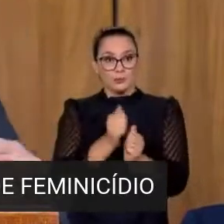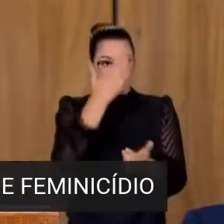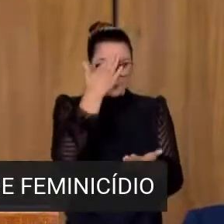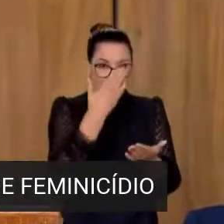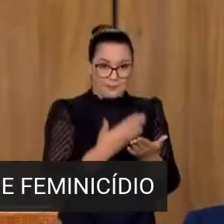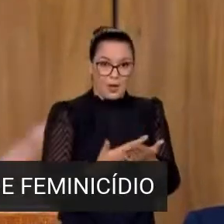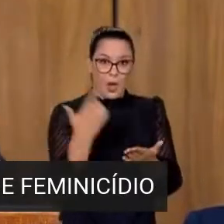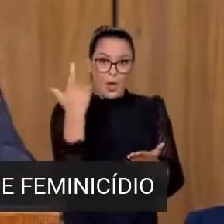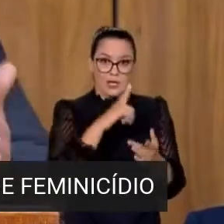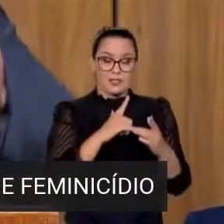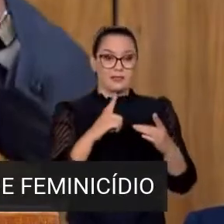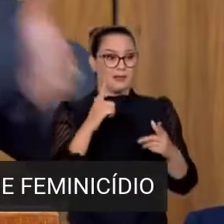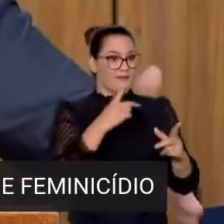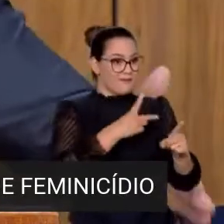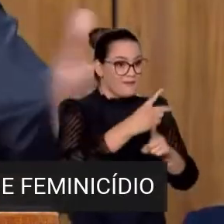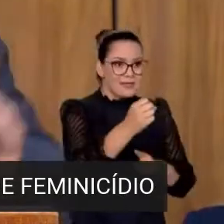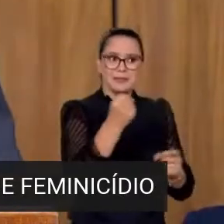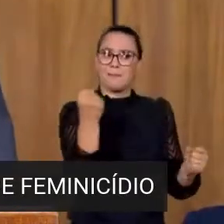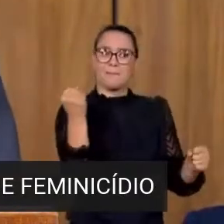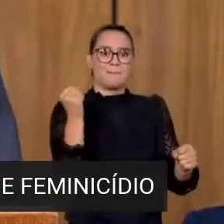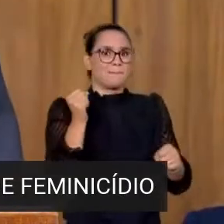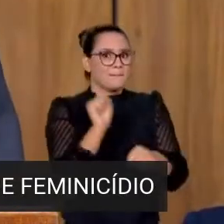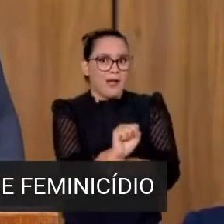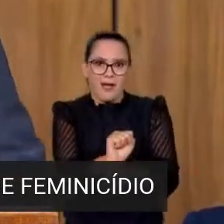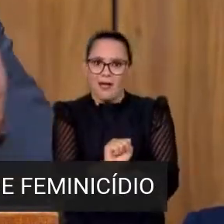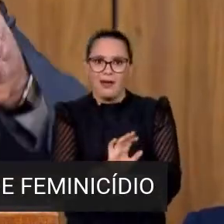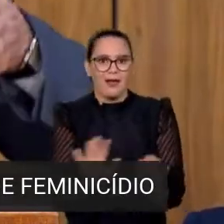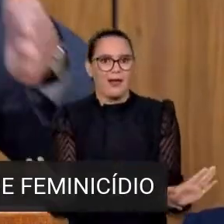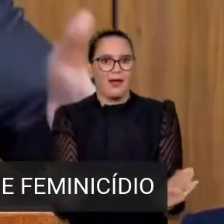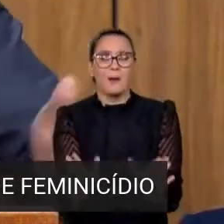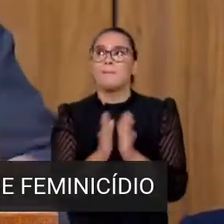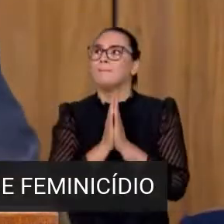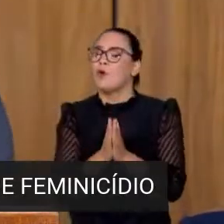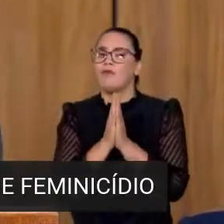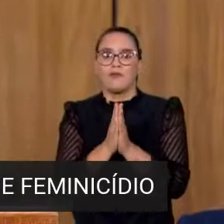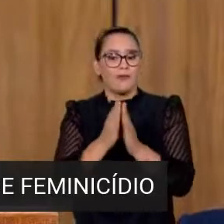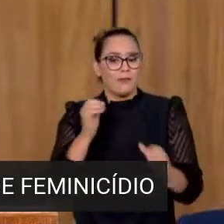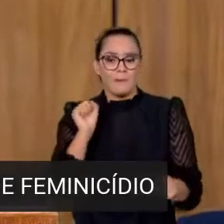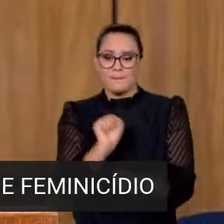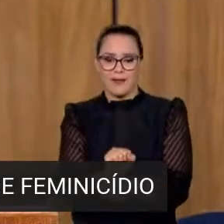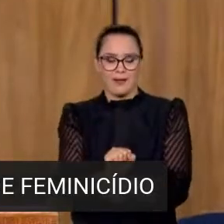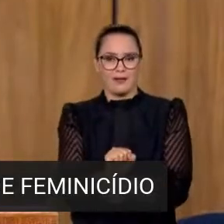ganhando de que não é possível, parem. Pelo amor de Deus, parem.